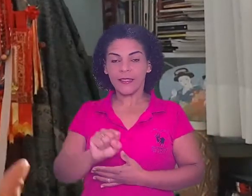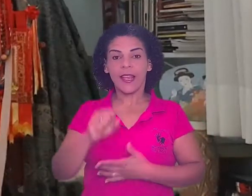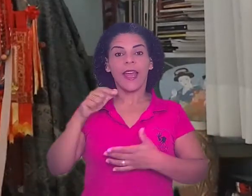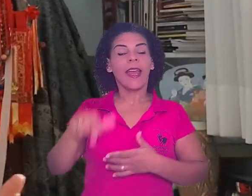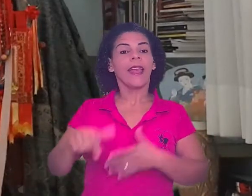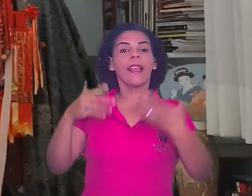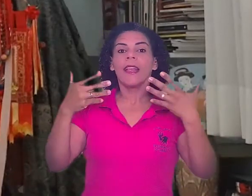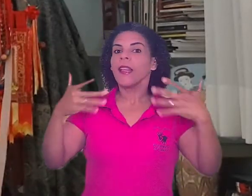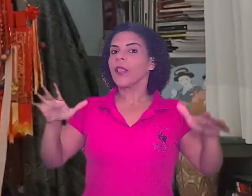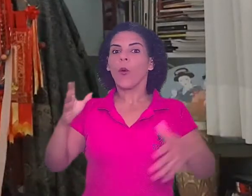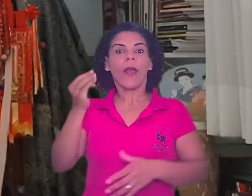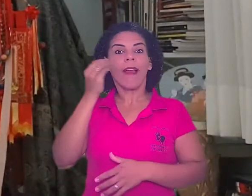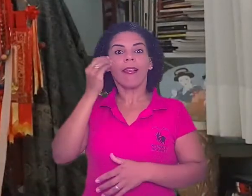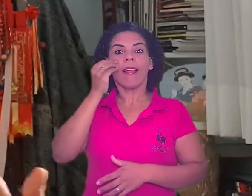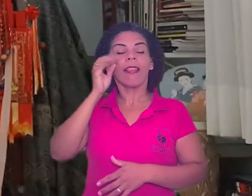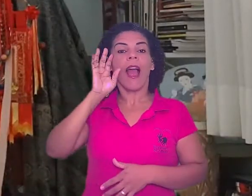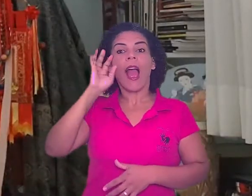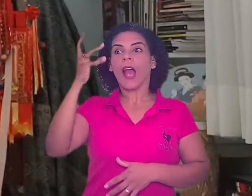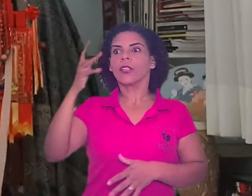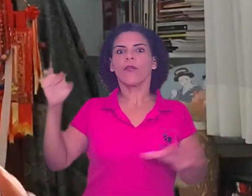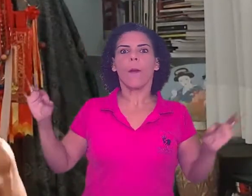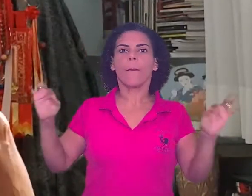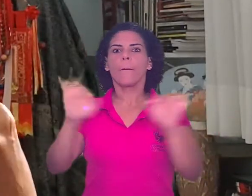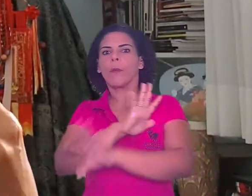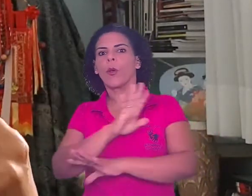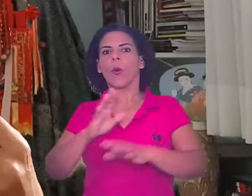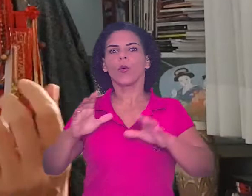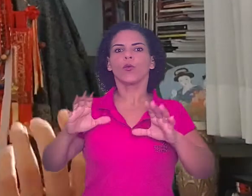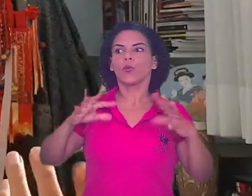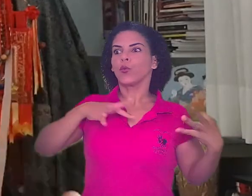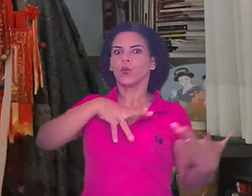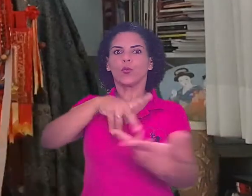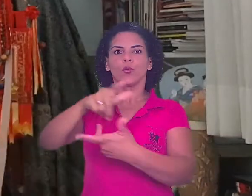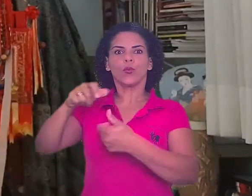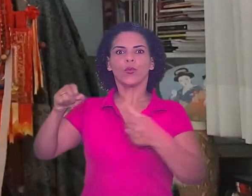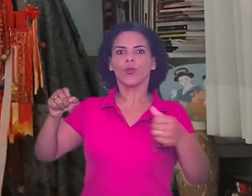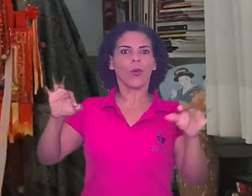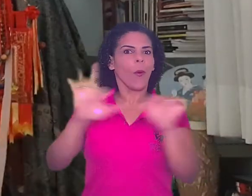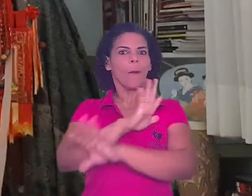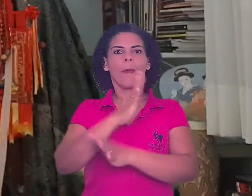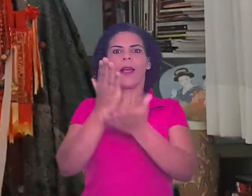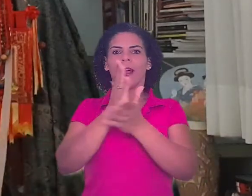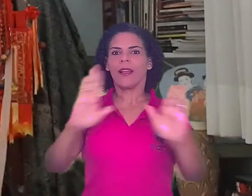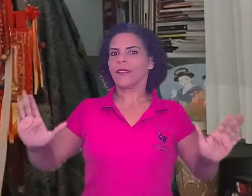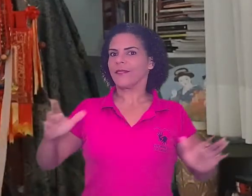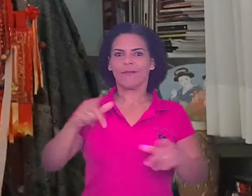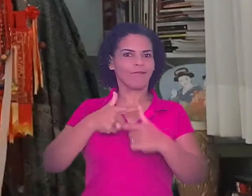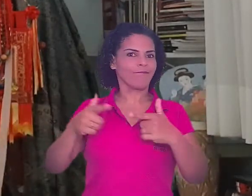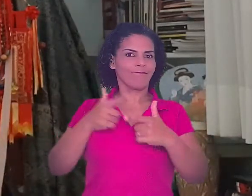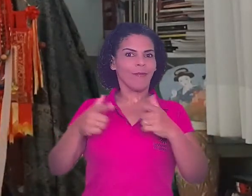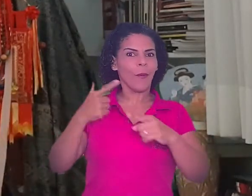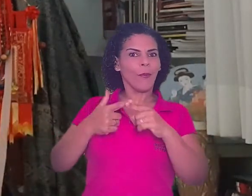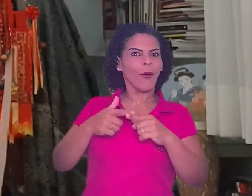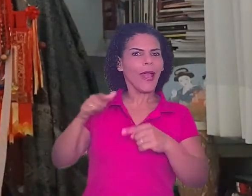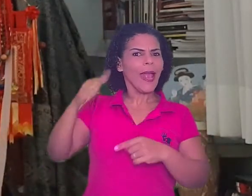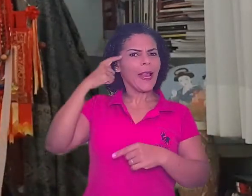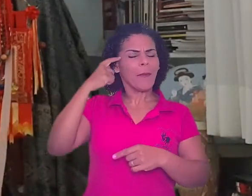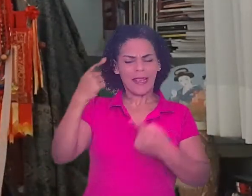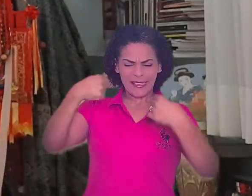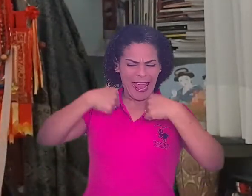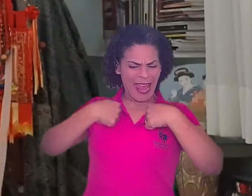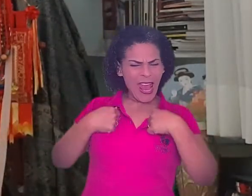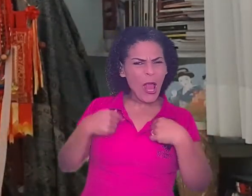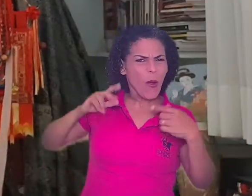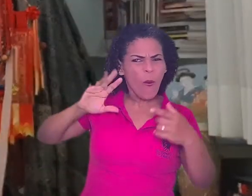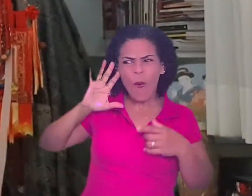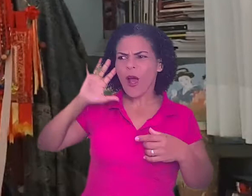sem tentar encontrar uma solução definitiva para o problema do mundo. Né? Porque afinal, quem é ele para resolver